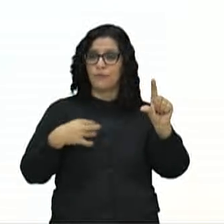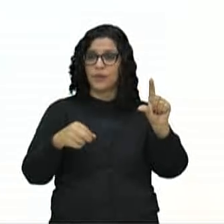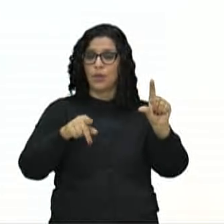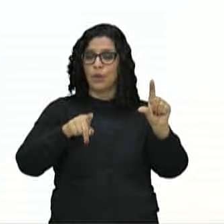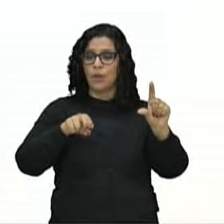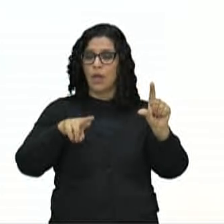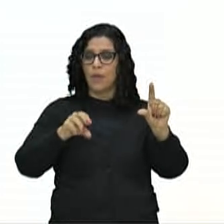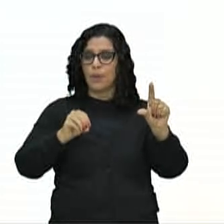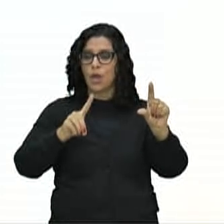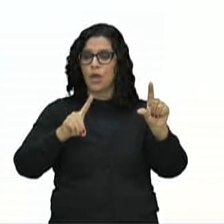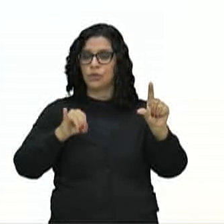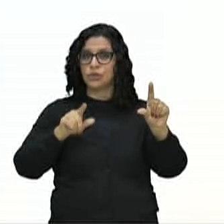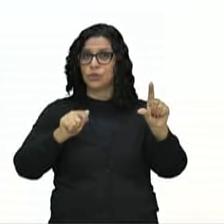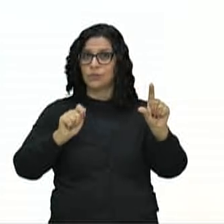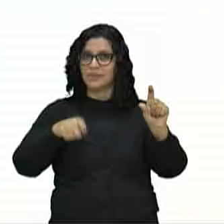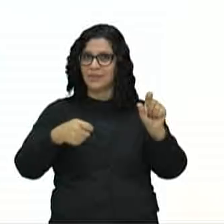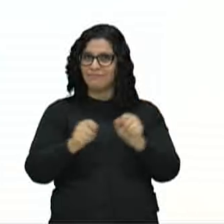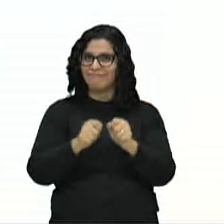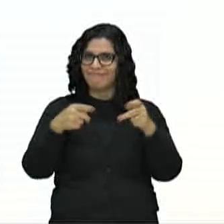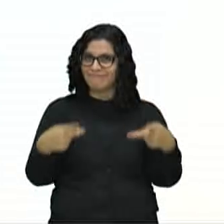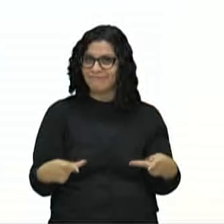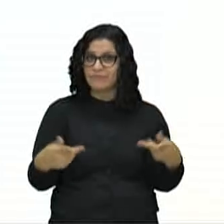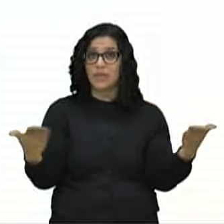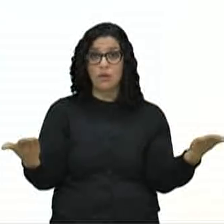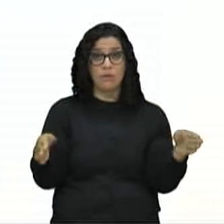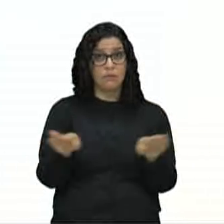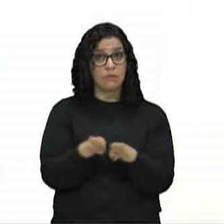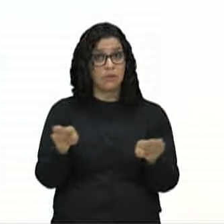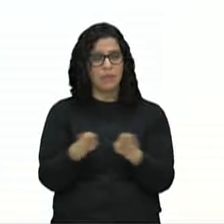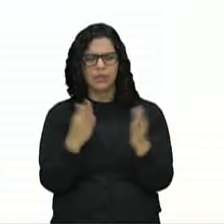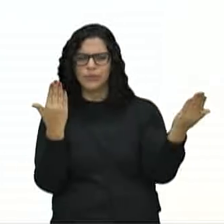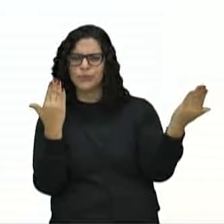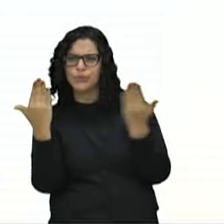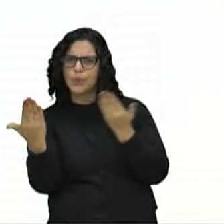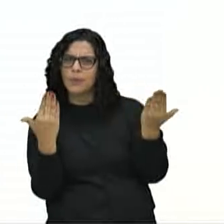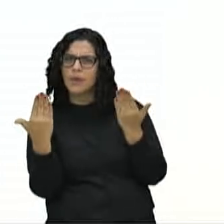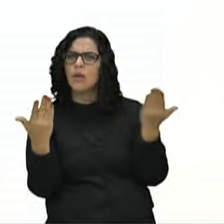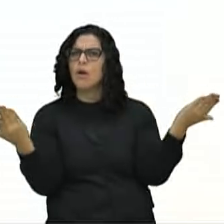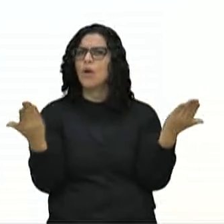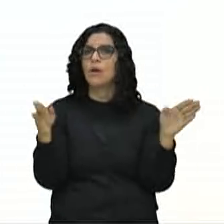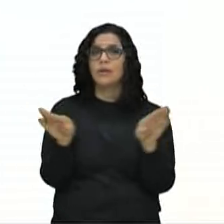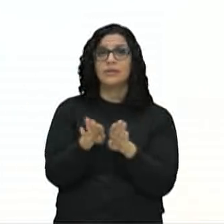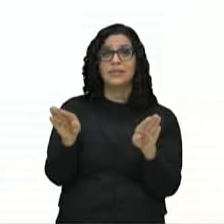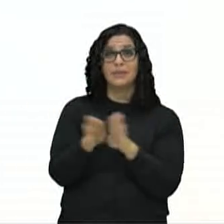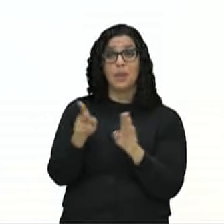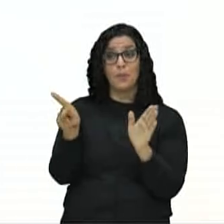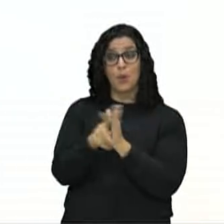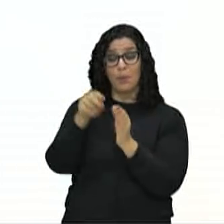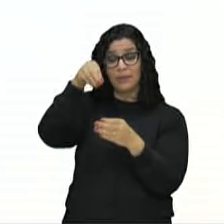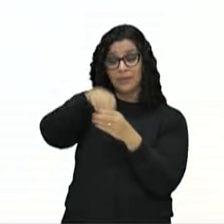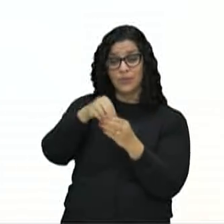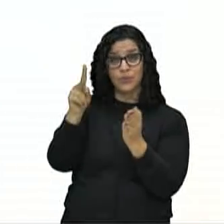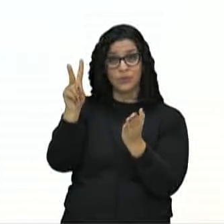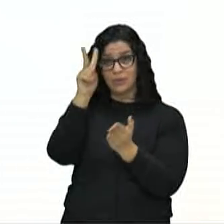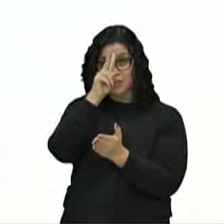pródigo? Ele se comparou ao filho pródigo da parábola